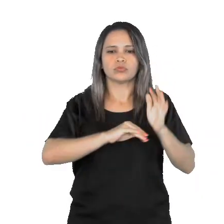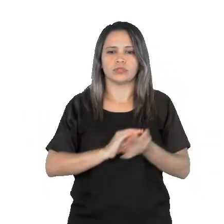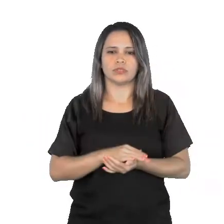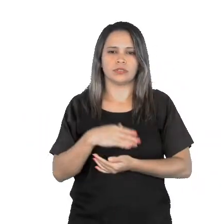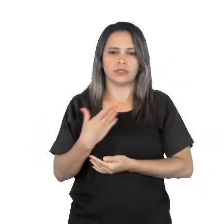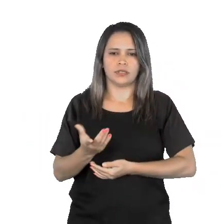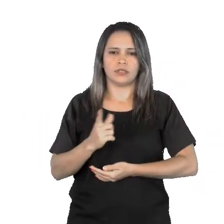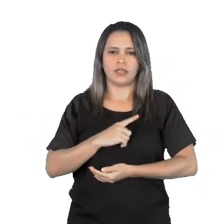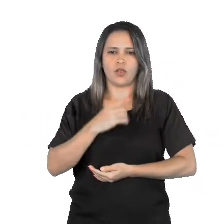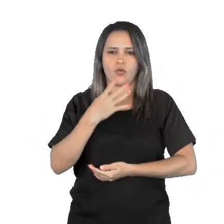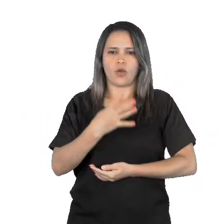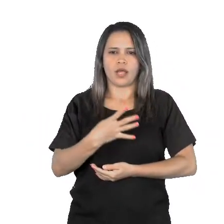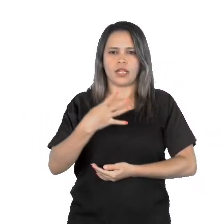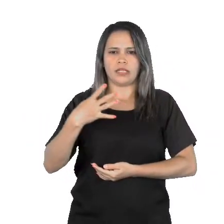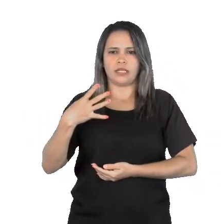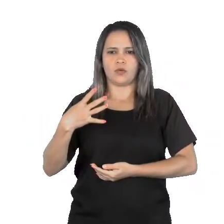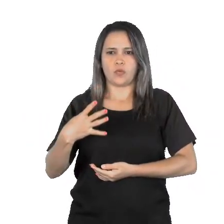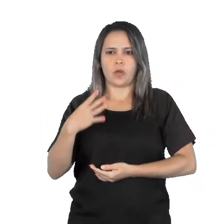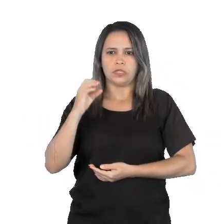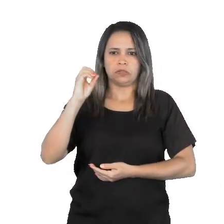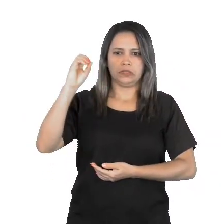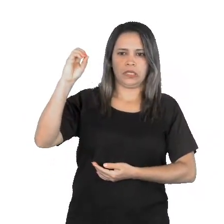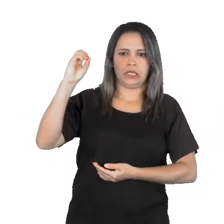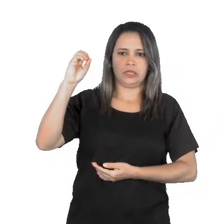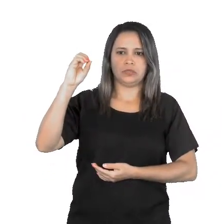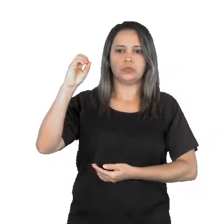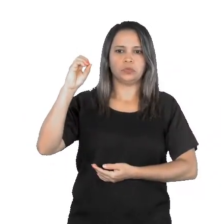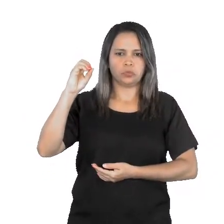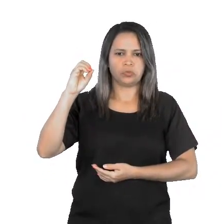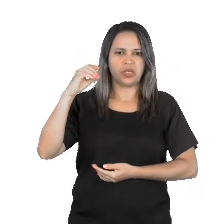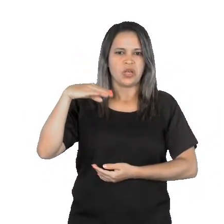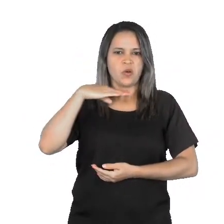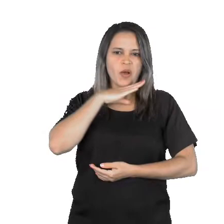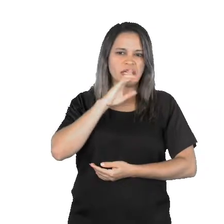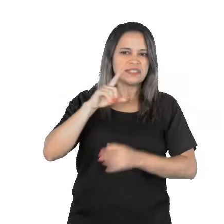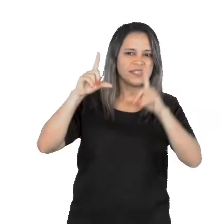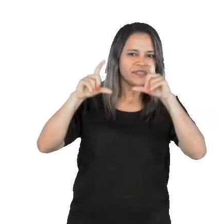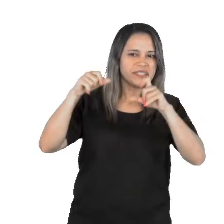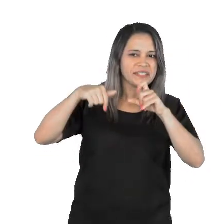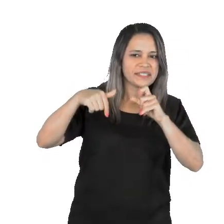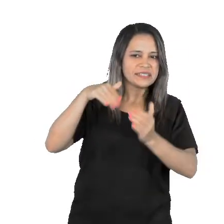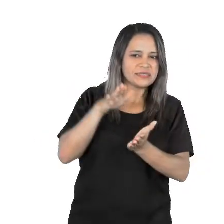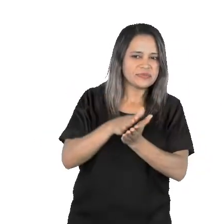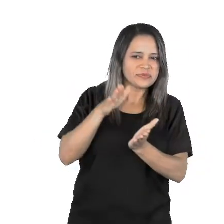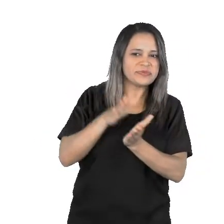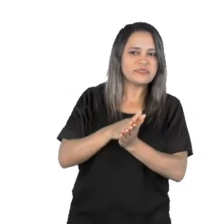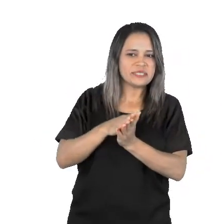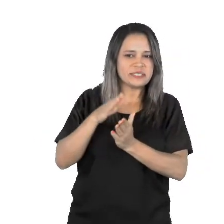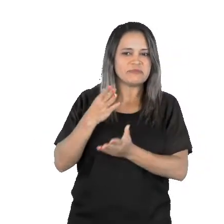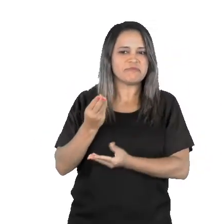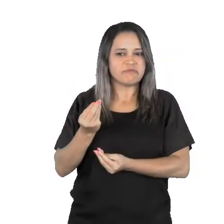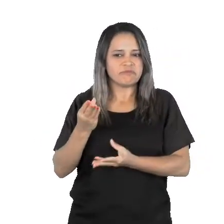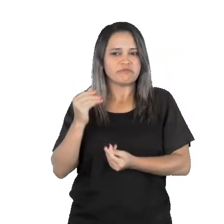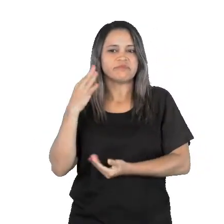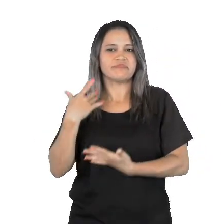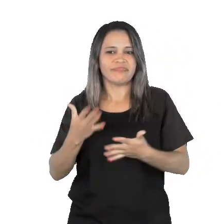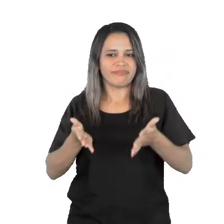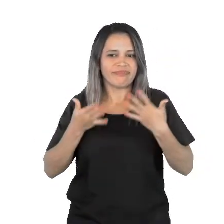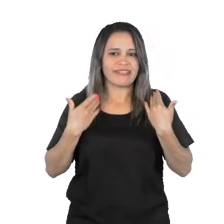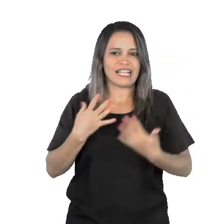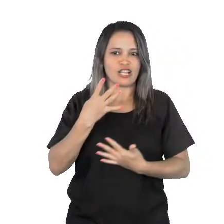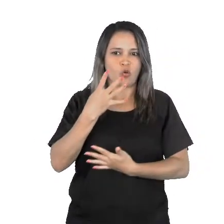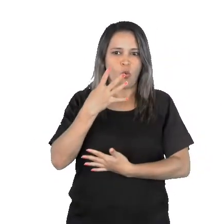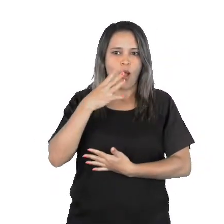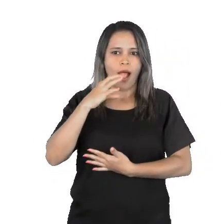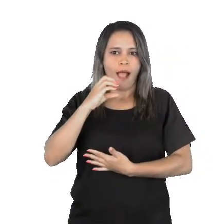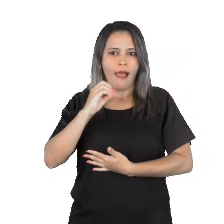ó, 44 graus. Eu acho que essa foto foi tirada aqui em Palmas, né? Bem quente. 40 graus, acima de